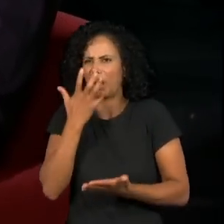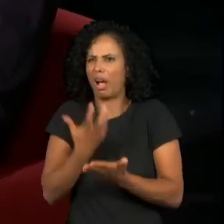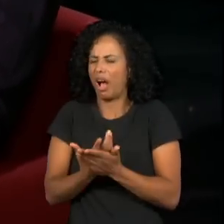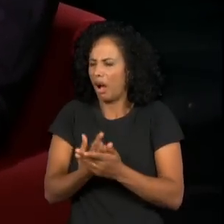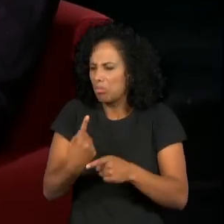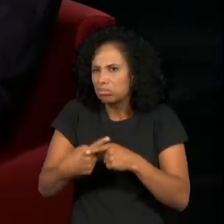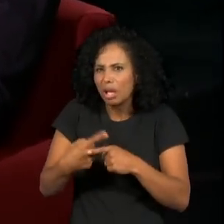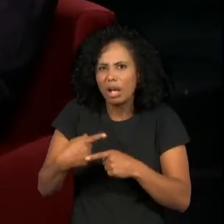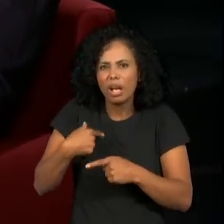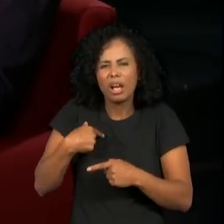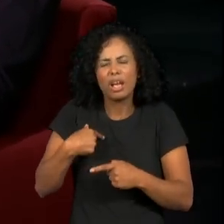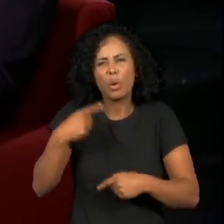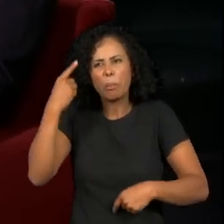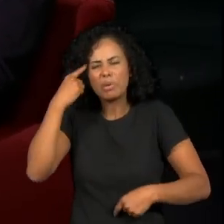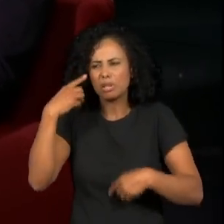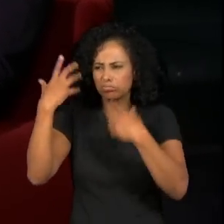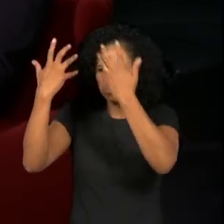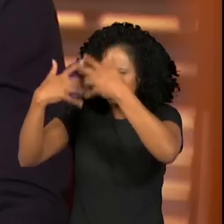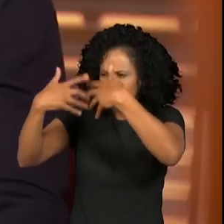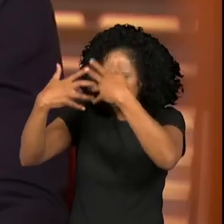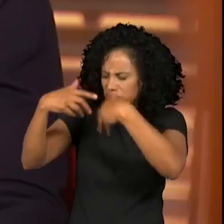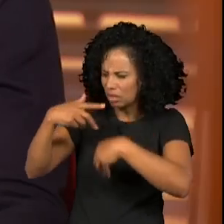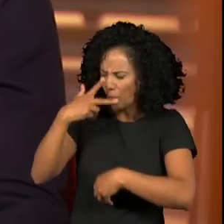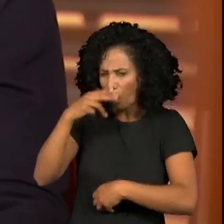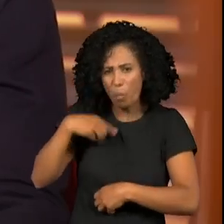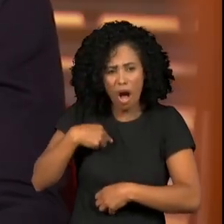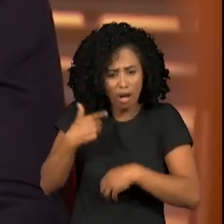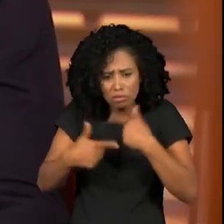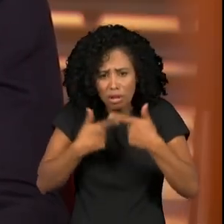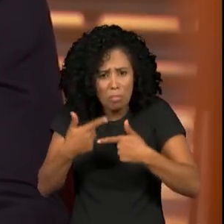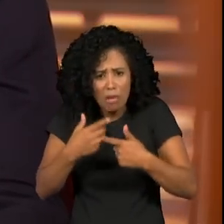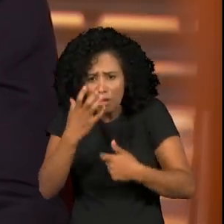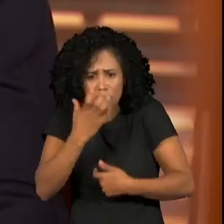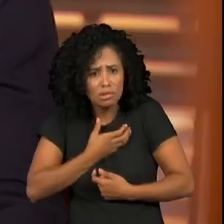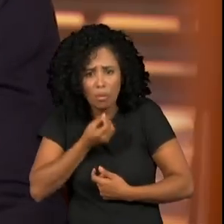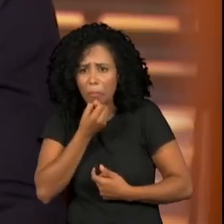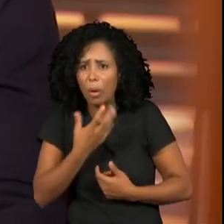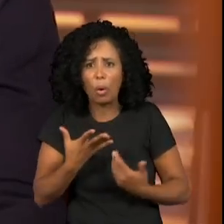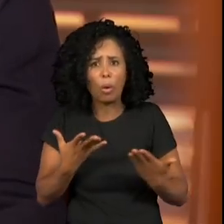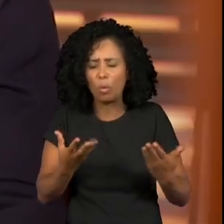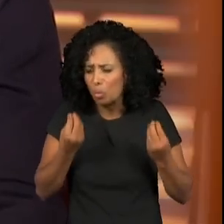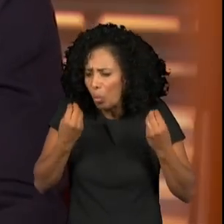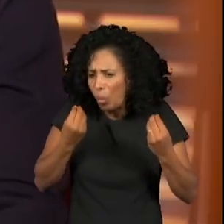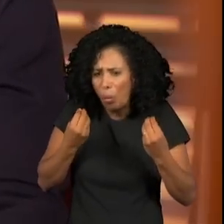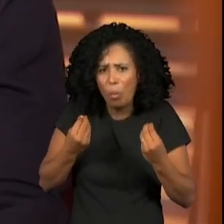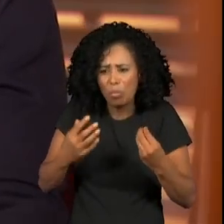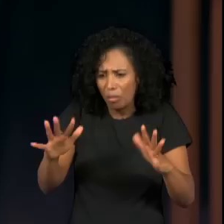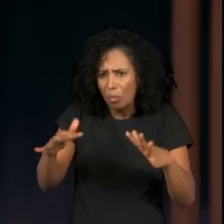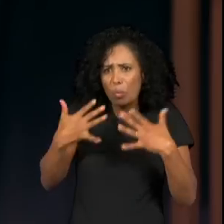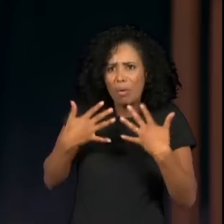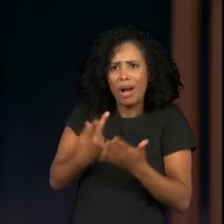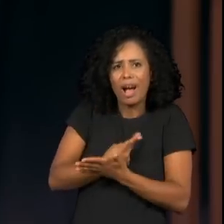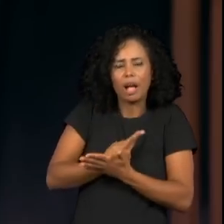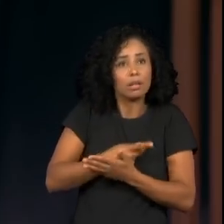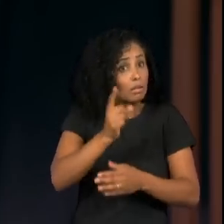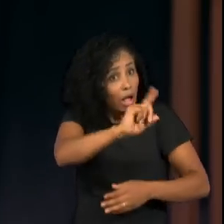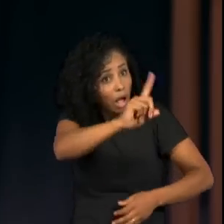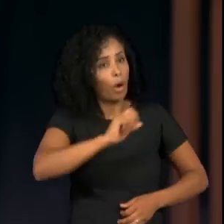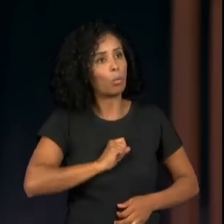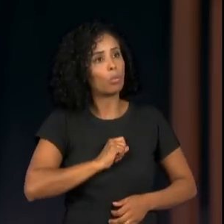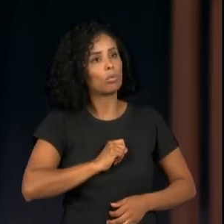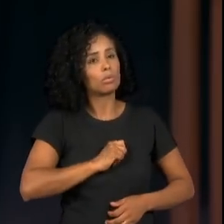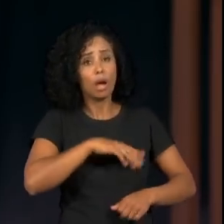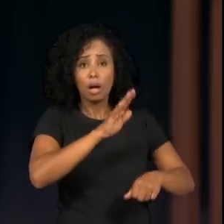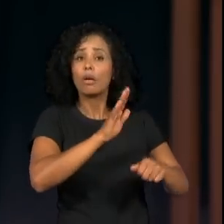estava contando com o resultado. Na minha cabeça, eu estava fazendo uma parada muito maneira. É. Mas não, você estava